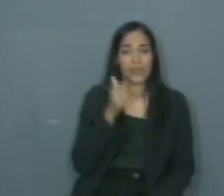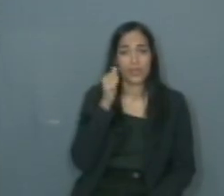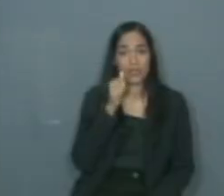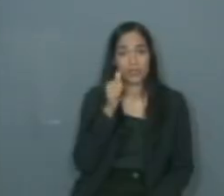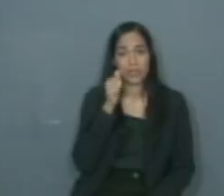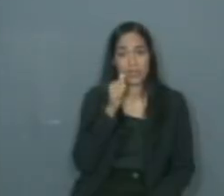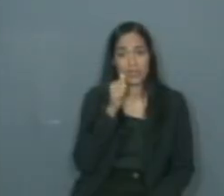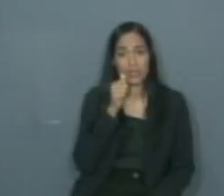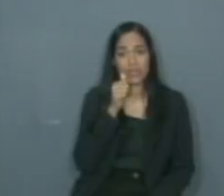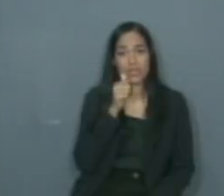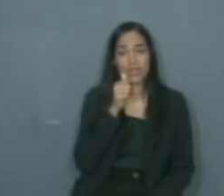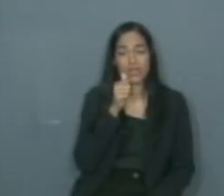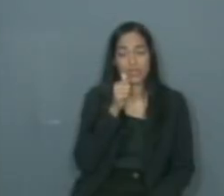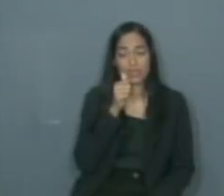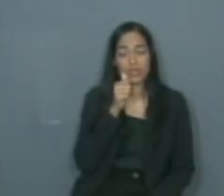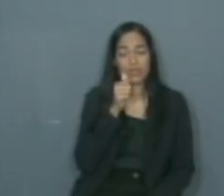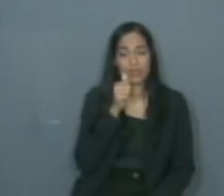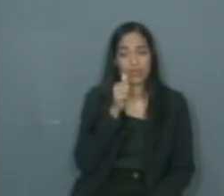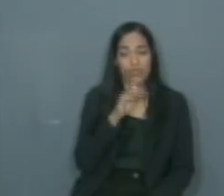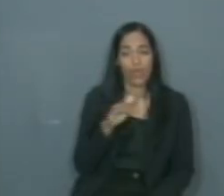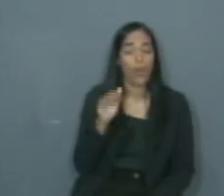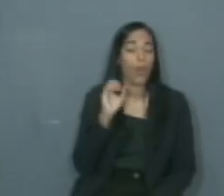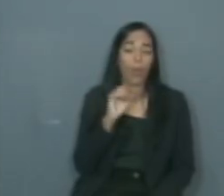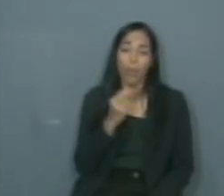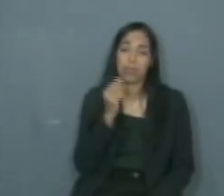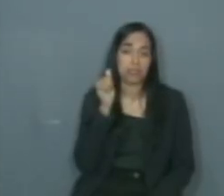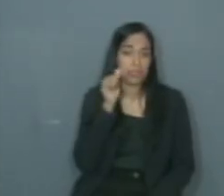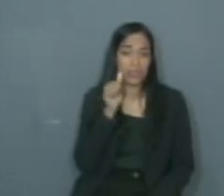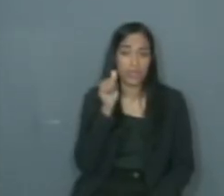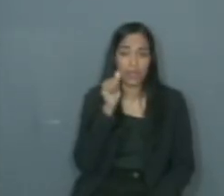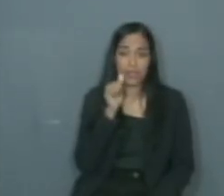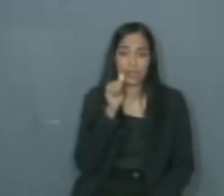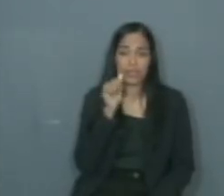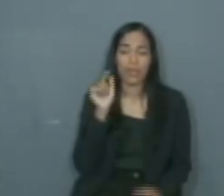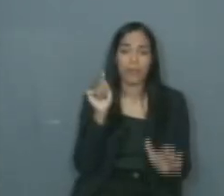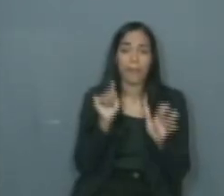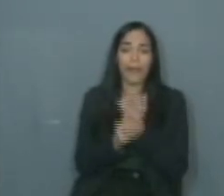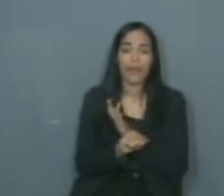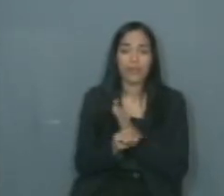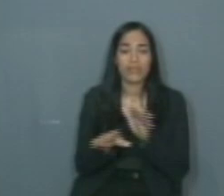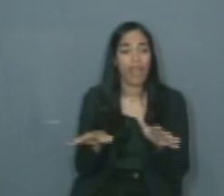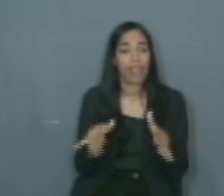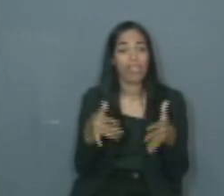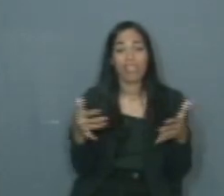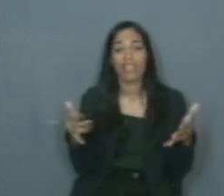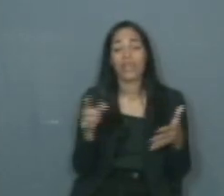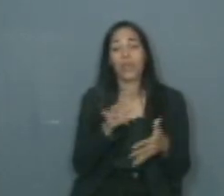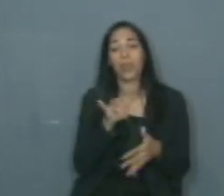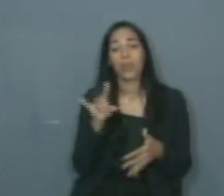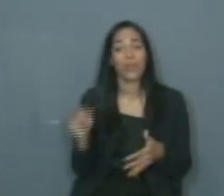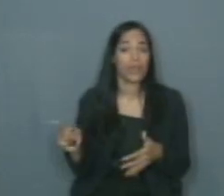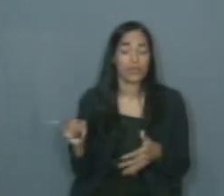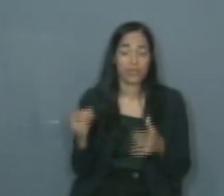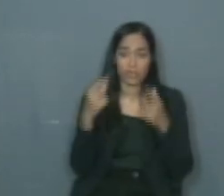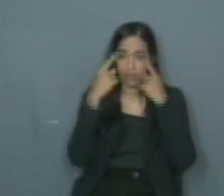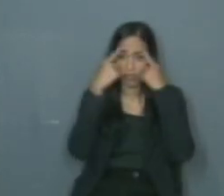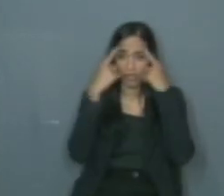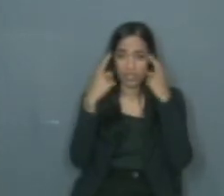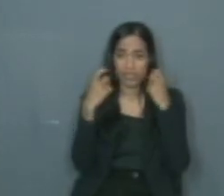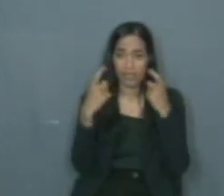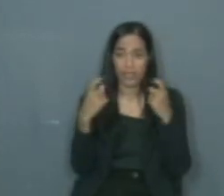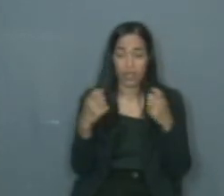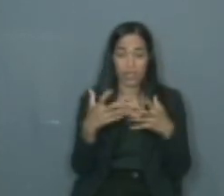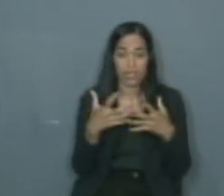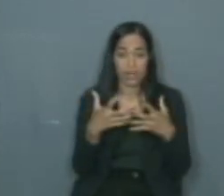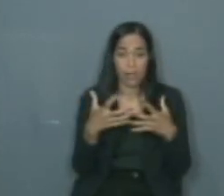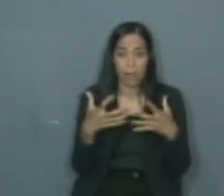meninas ou mulheres. E a pergunta é, até quando essa violência